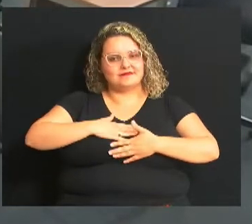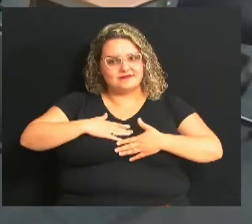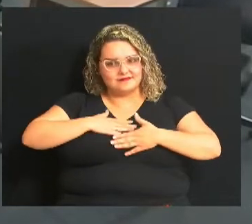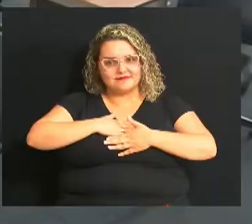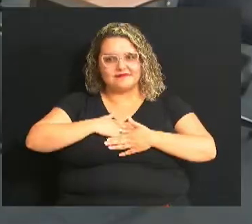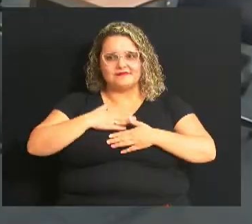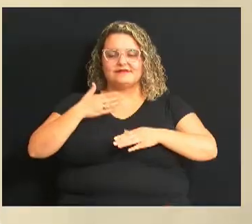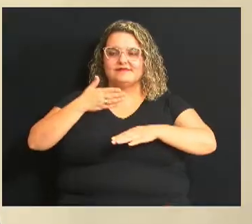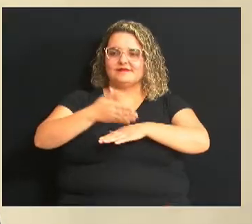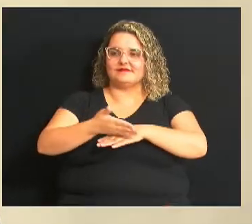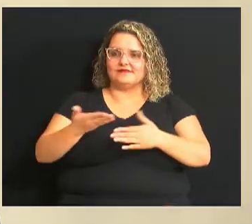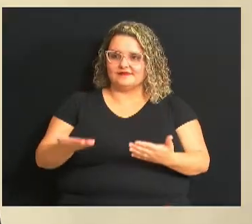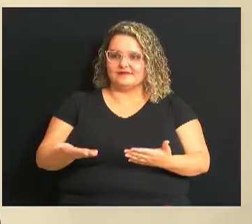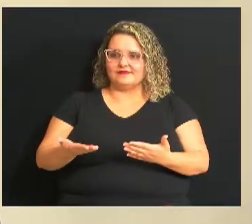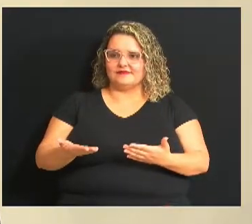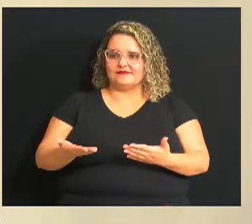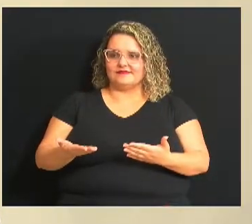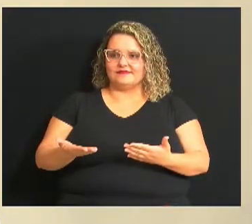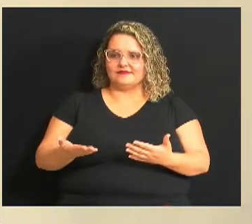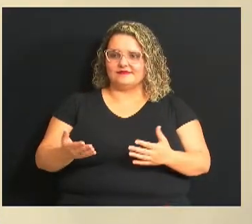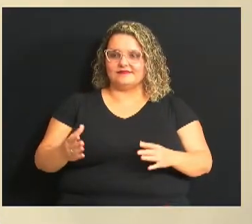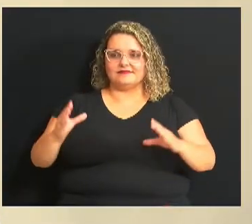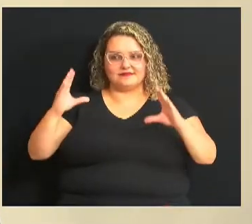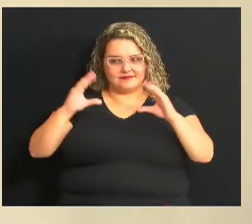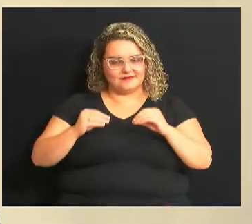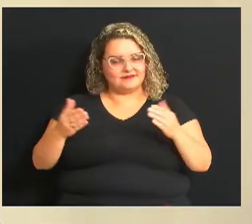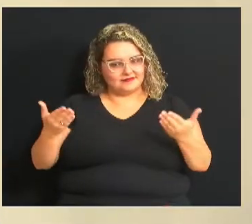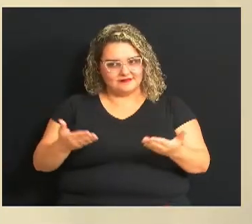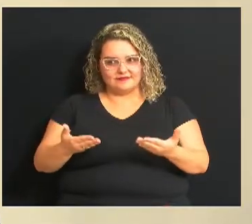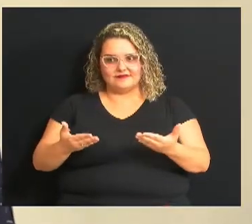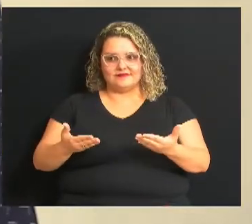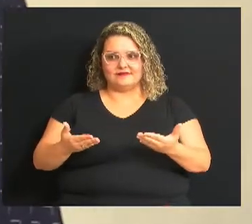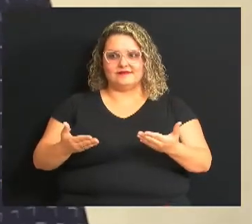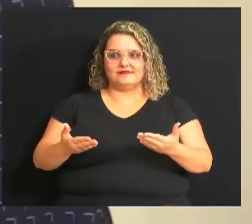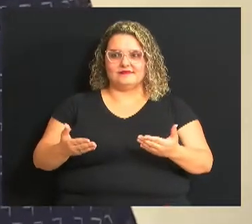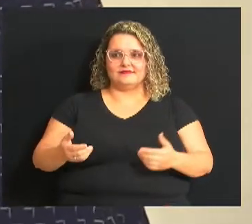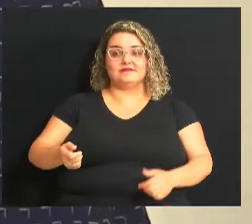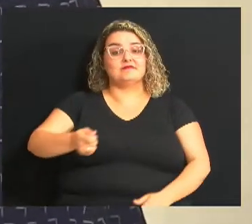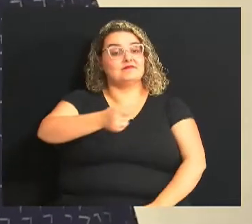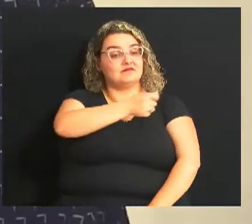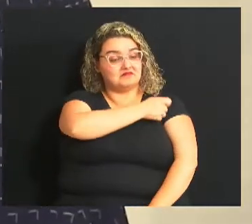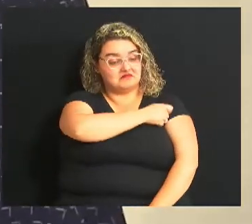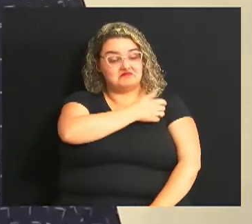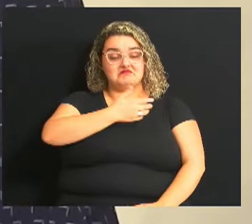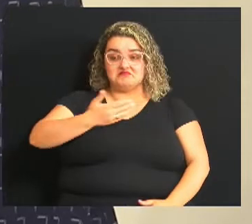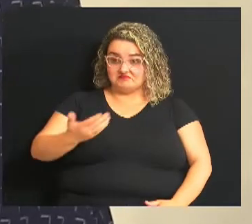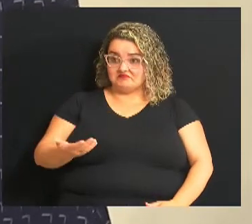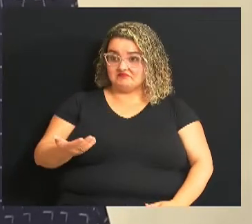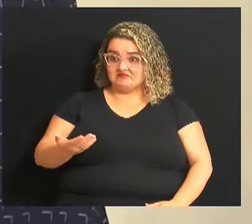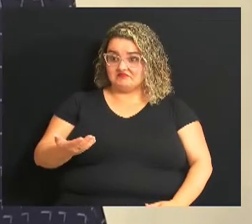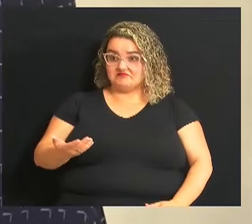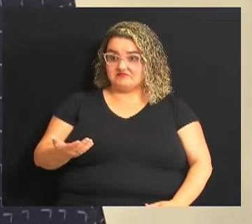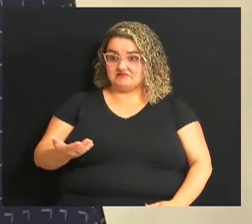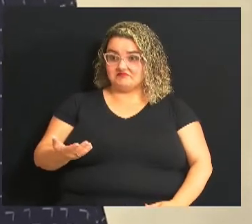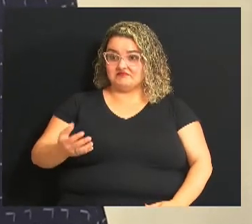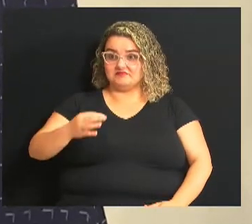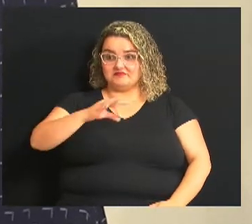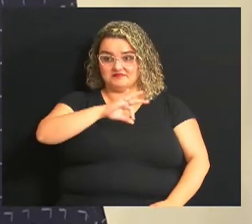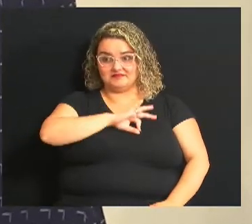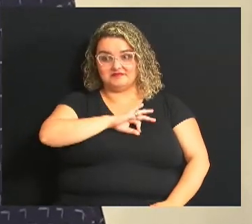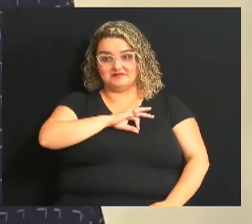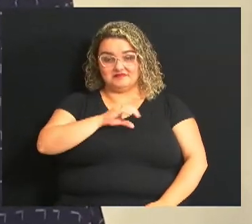parte essa noite, no meio de autoridades como meu grande delegado de ensino, né?